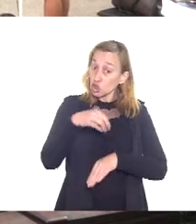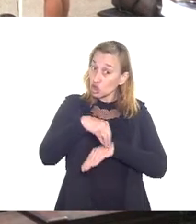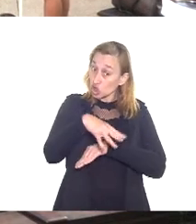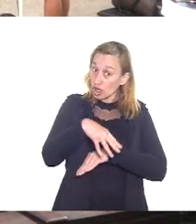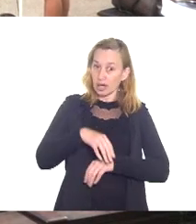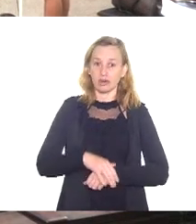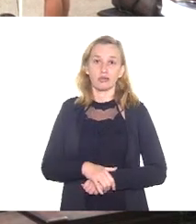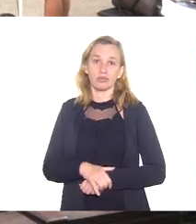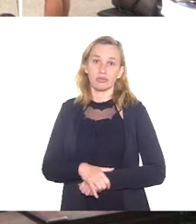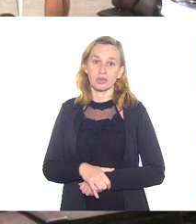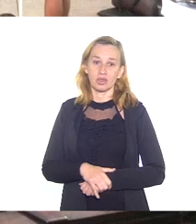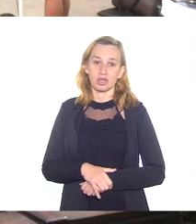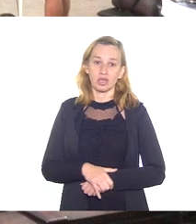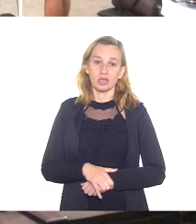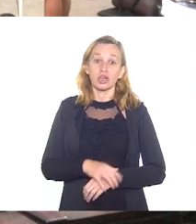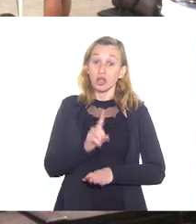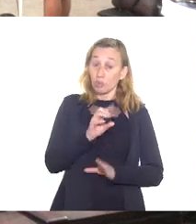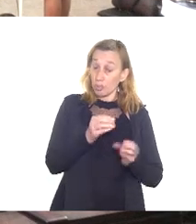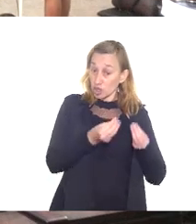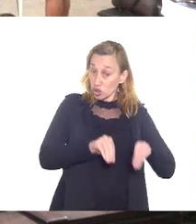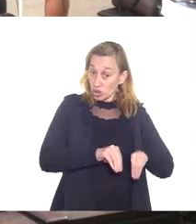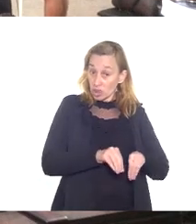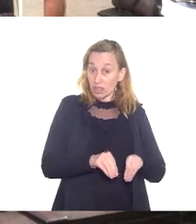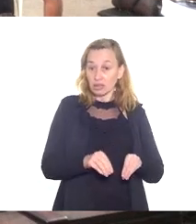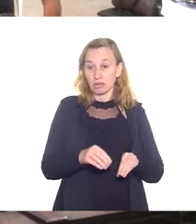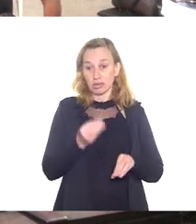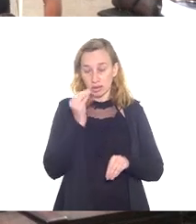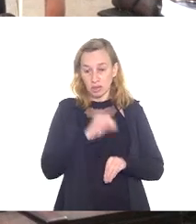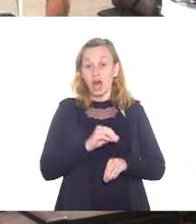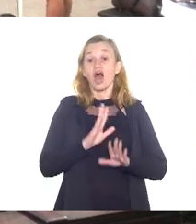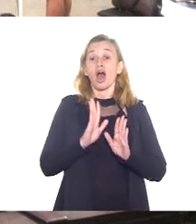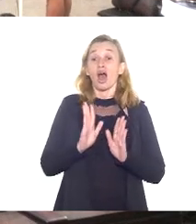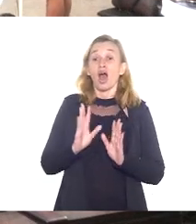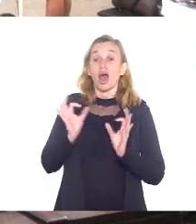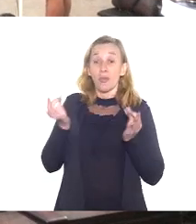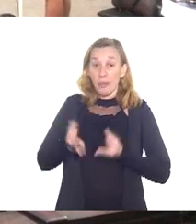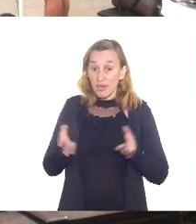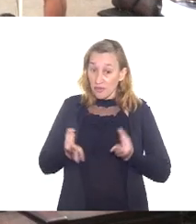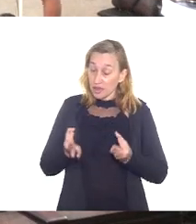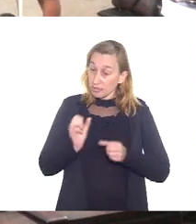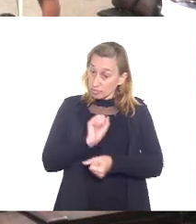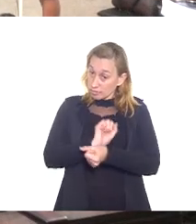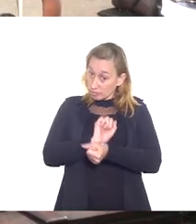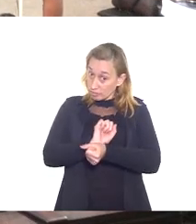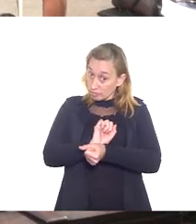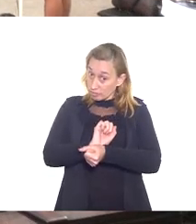Então, os dois estão prejudicados pela rejeição. Então, perfeito. Há um instante só, por favor.